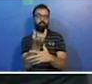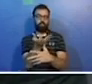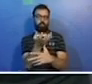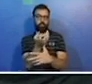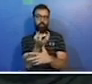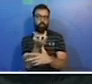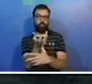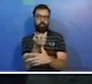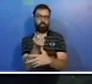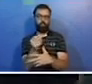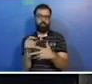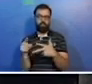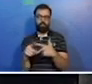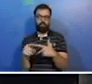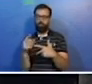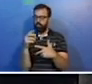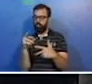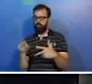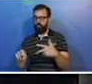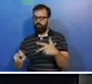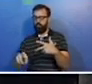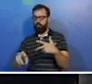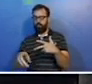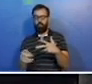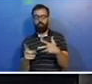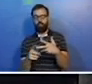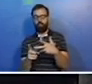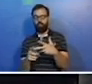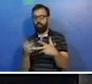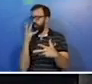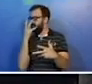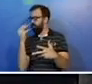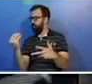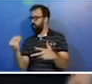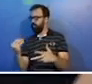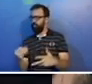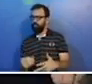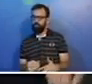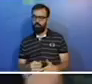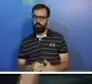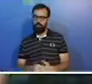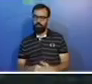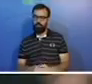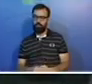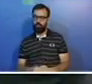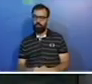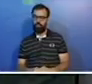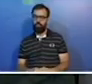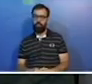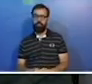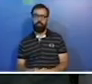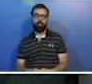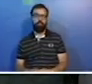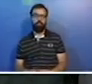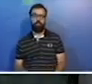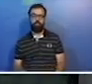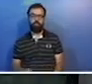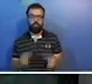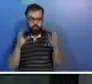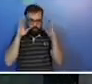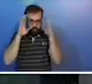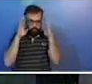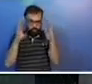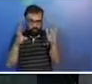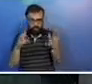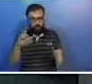se alimentando da planta, e o coiote se alimentando do ratinho. Moçada do 4º ano, uma coisa que eu quero que vocês